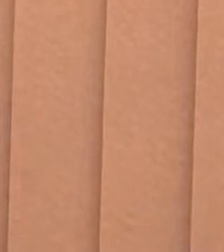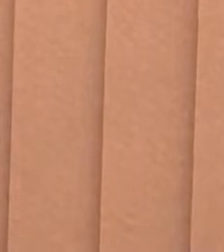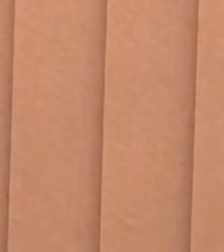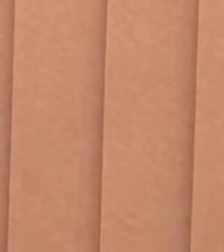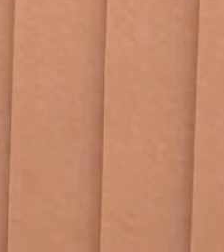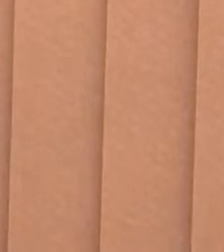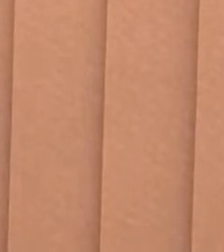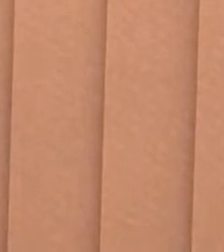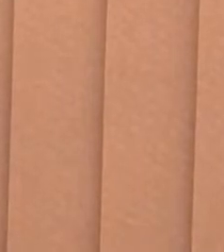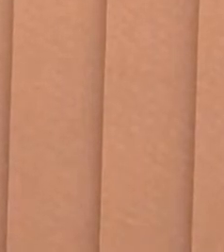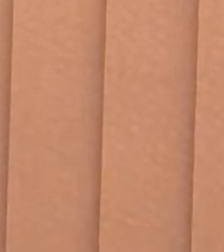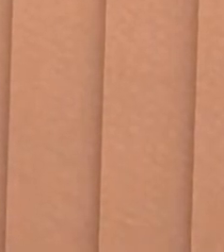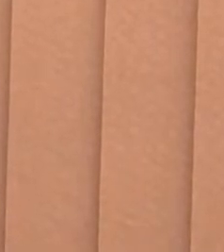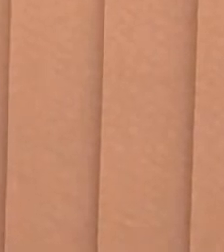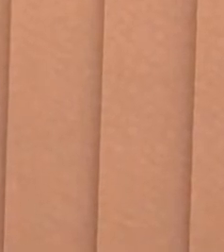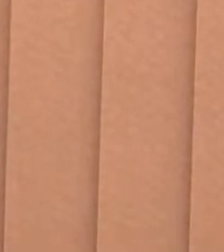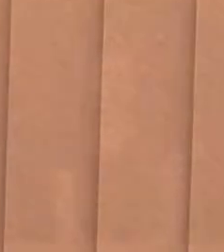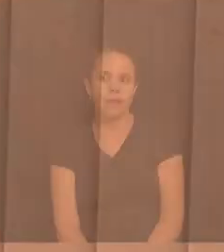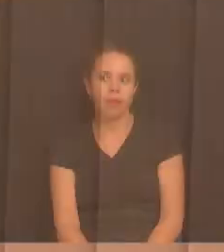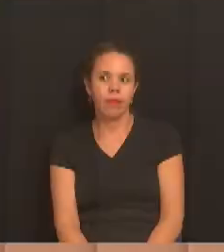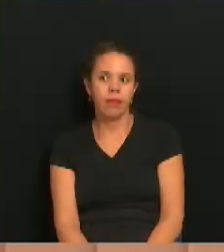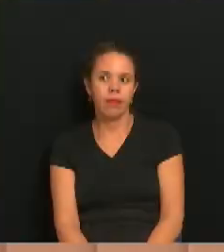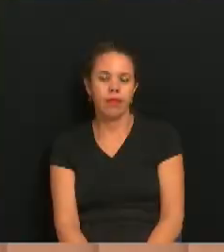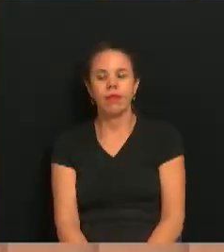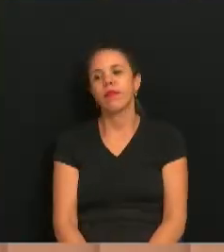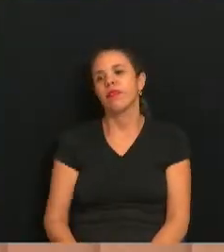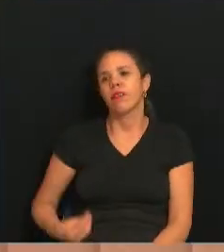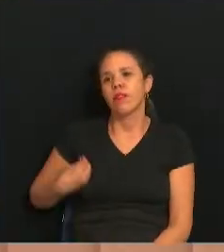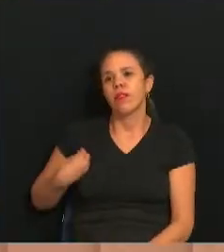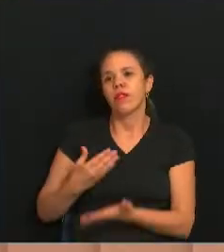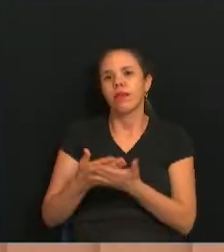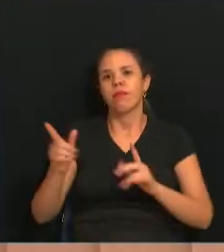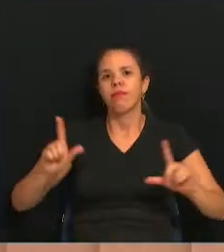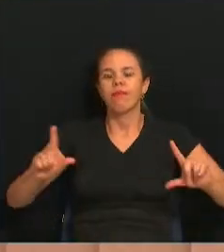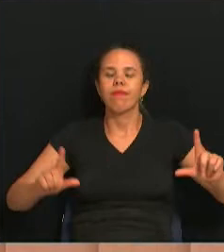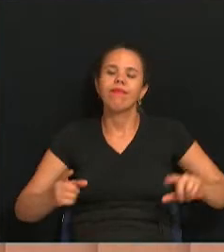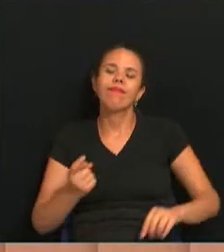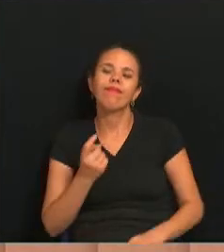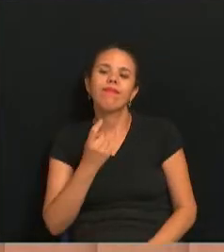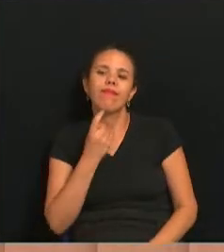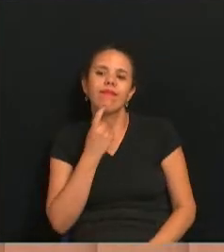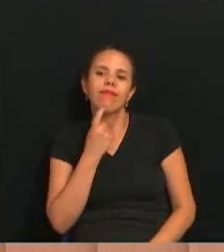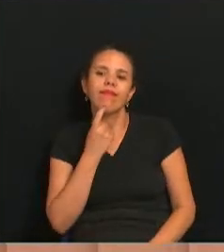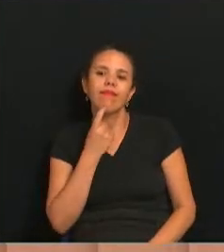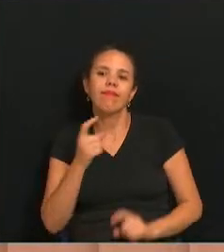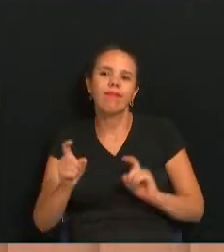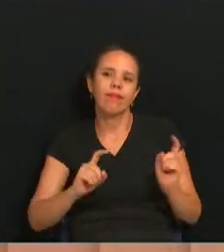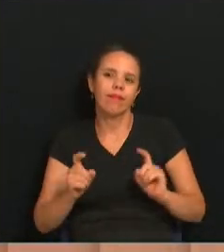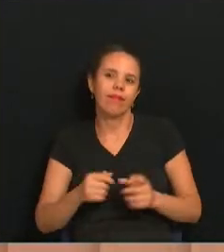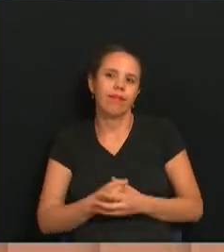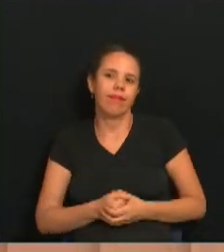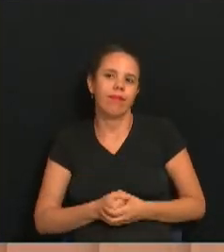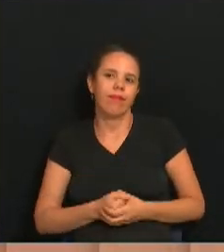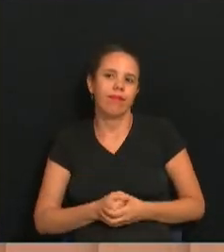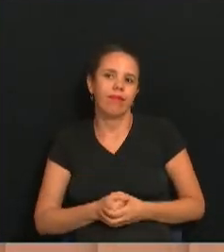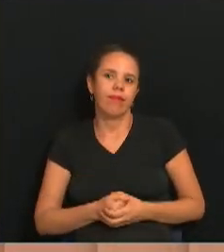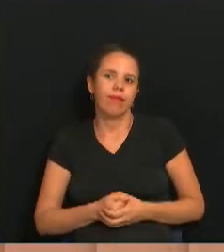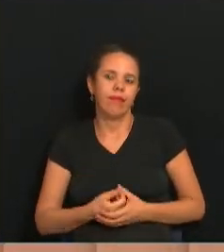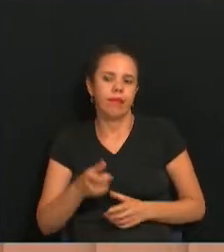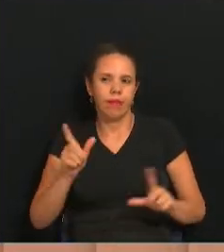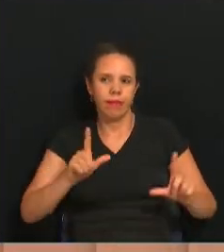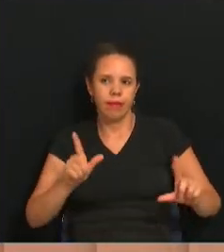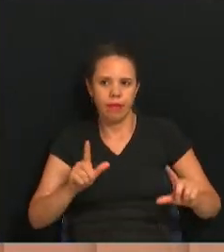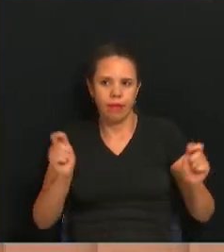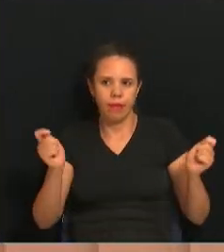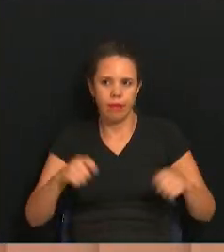vamos iniciar mais uma transmissão ao vivo aqui na TV Câmara Campinas de mais uma reunião. Se você não está na televisão, você